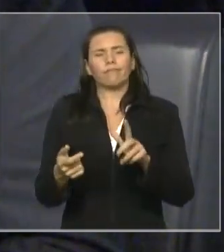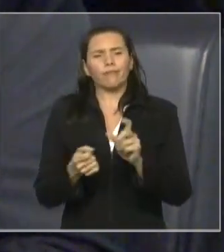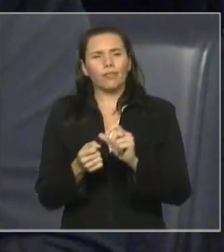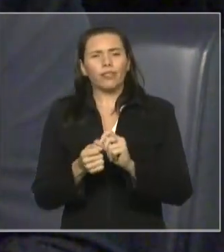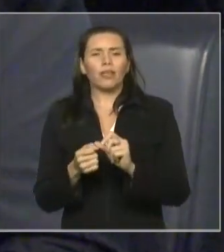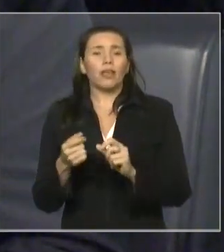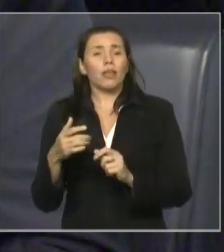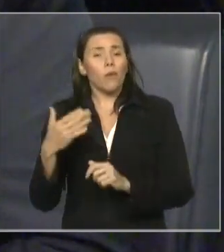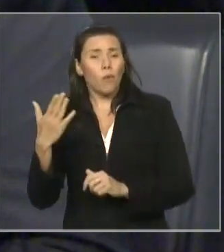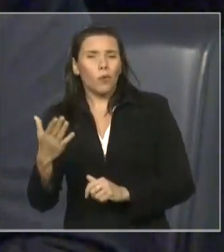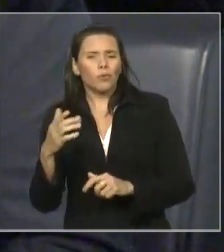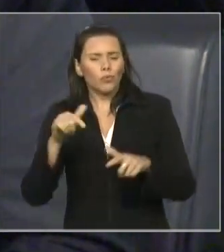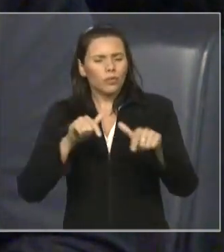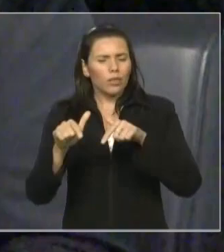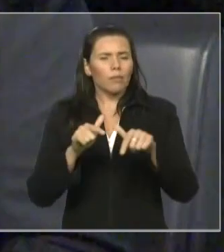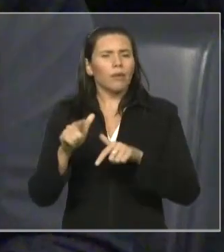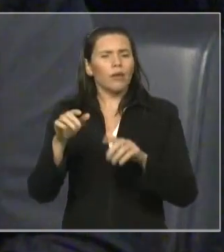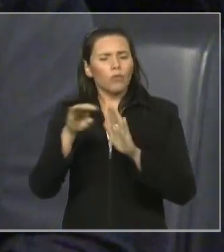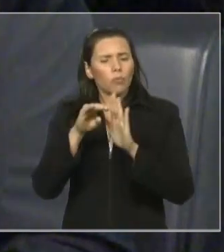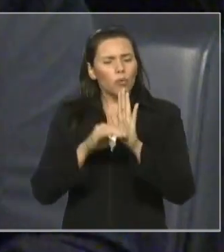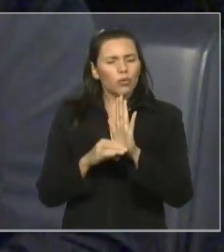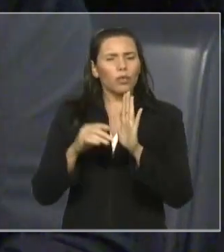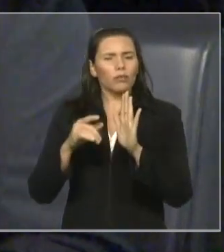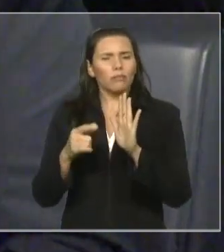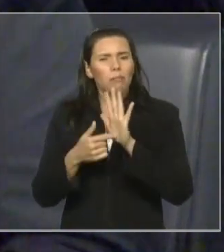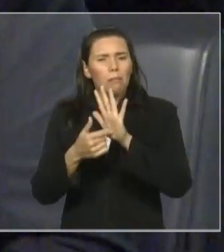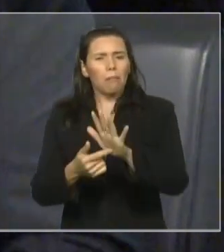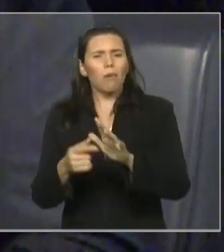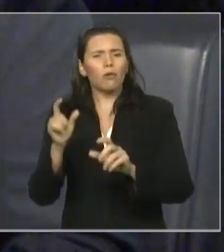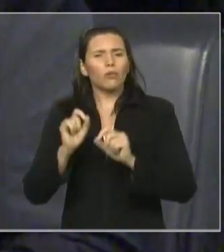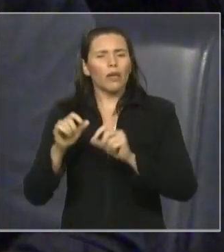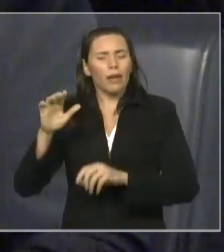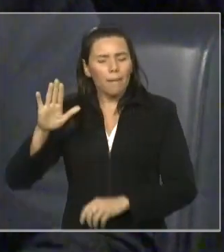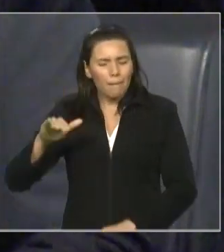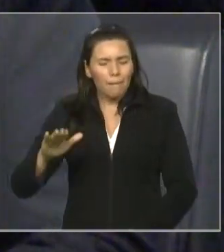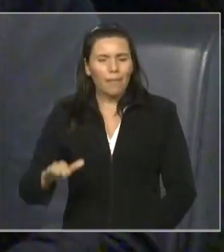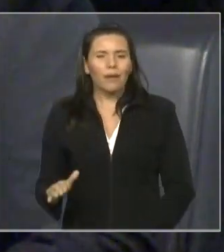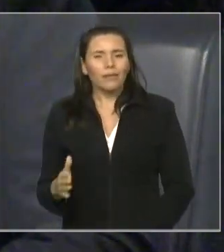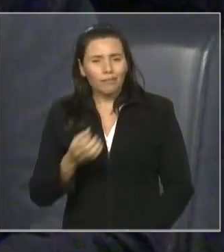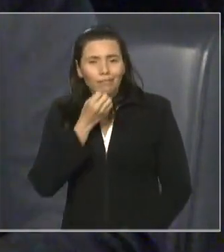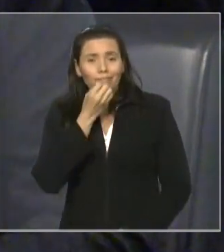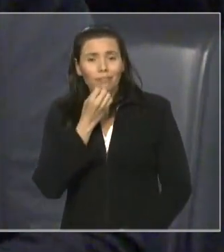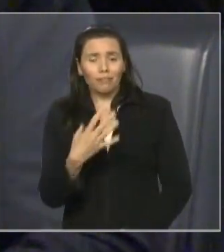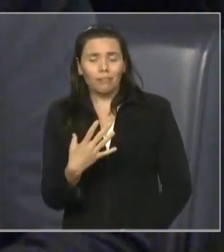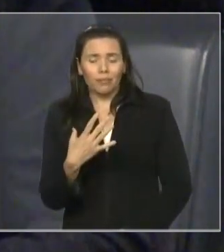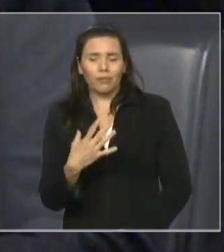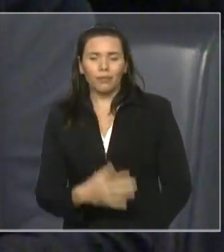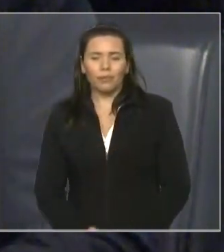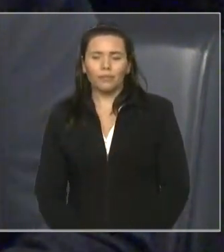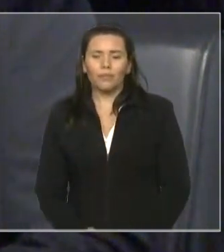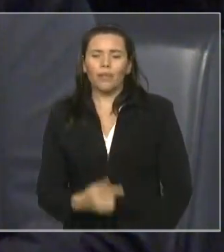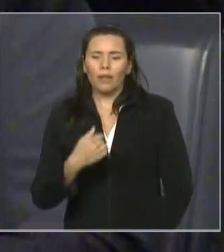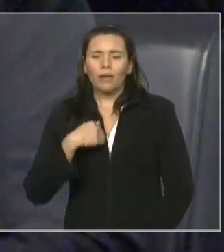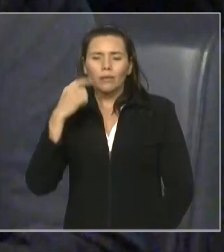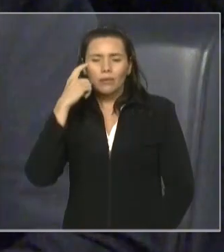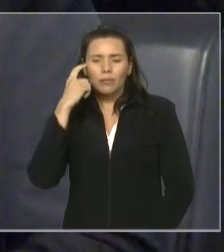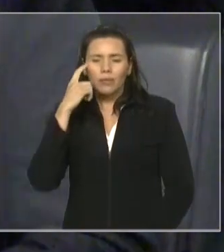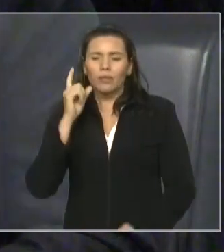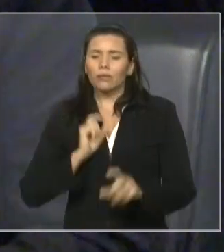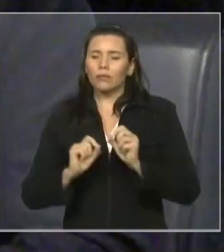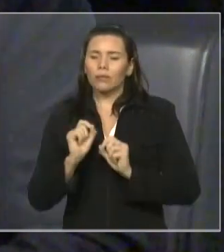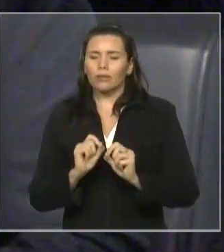caminham com uma coisa que é muito interessante, que é a questão das redes sociais. A gente está num processo até de humanização, na